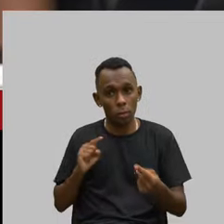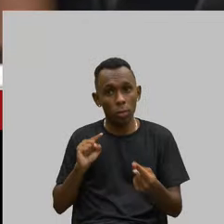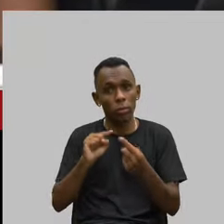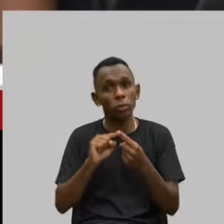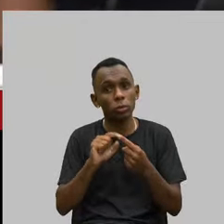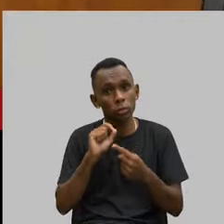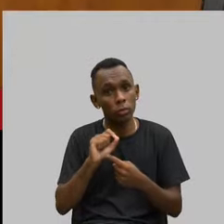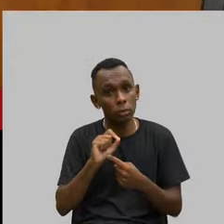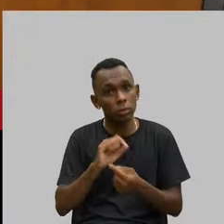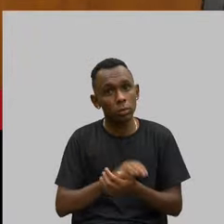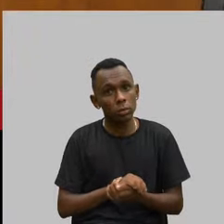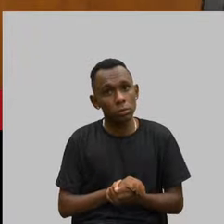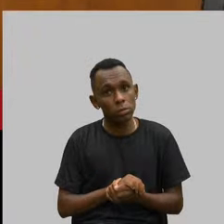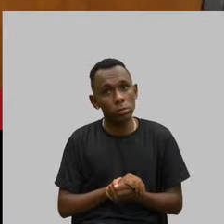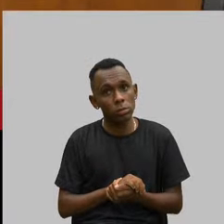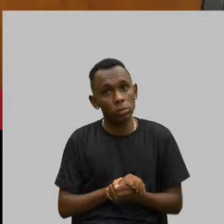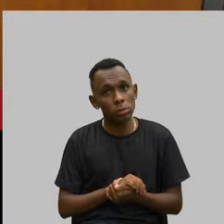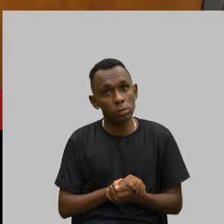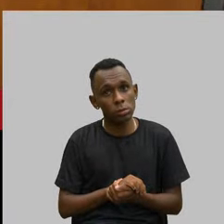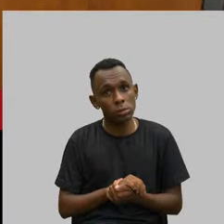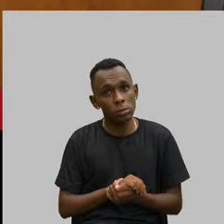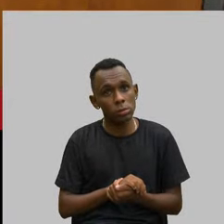no orçamento do Estado né